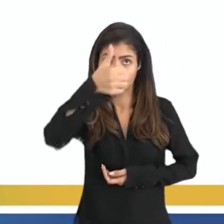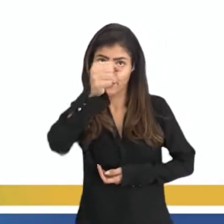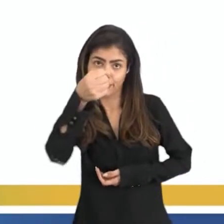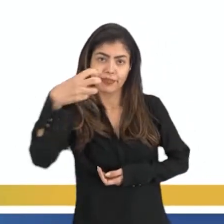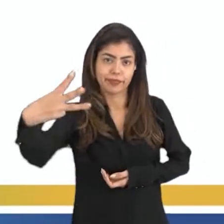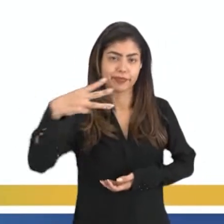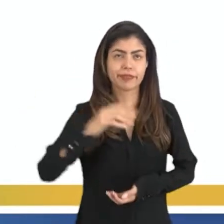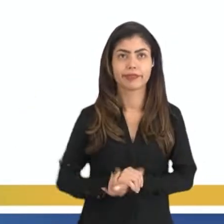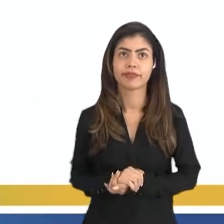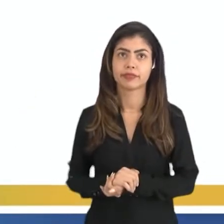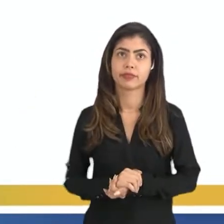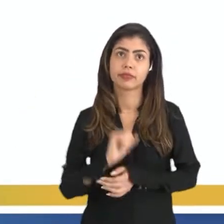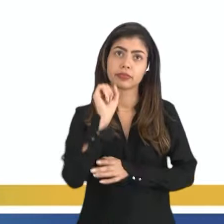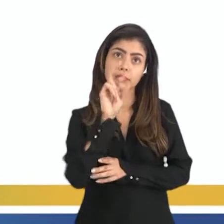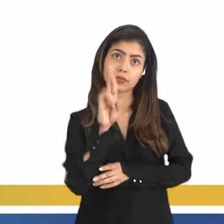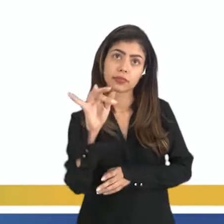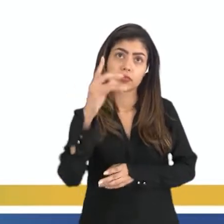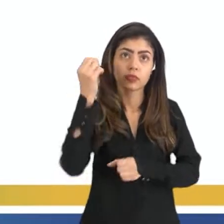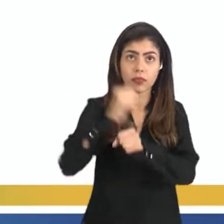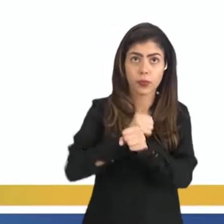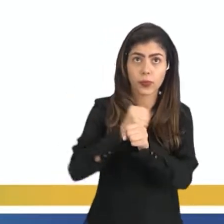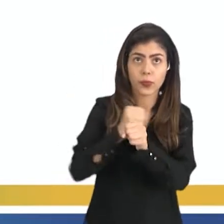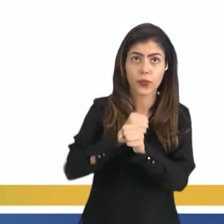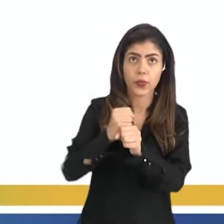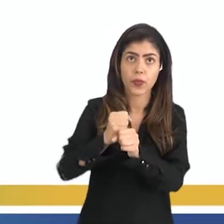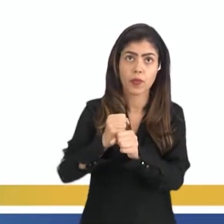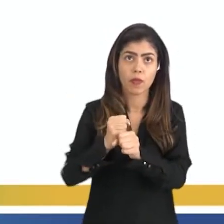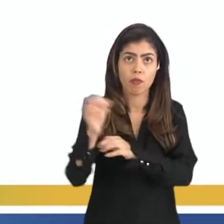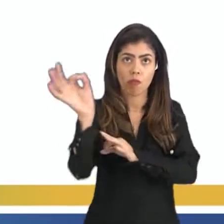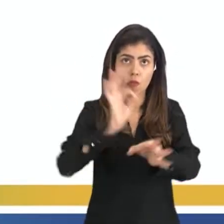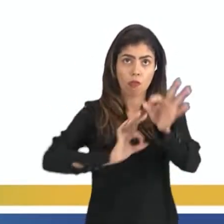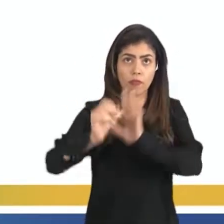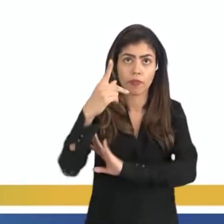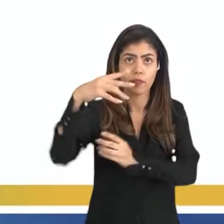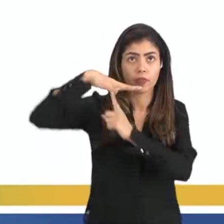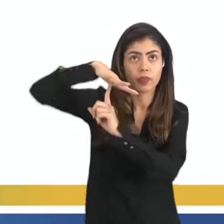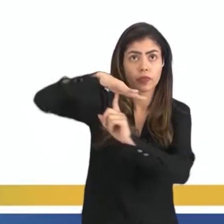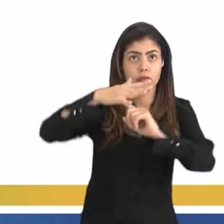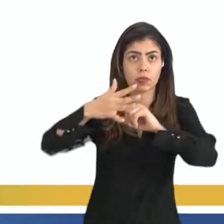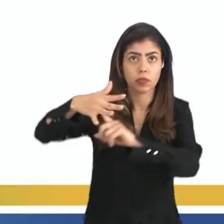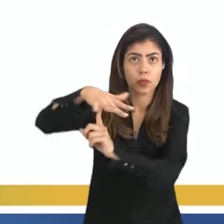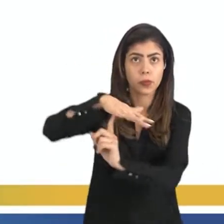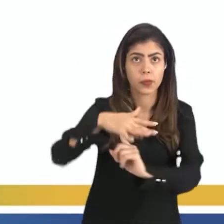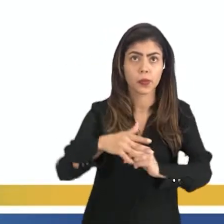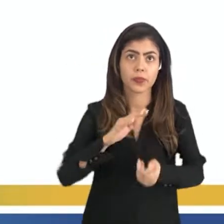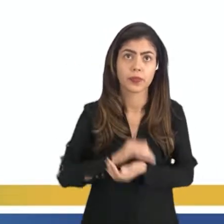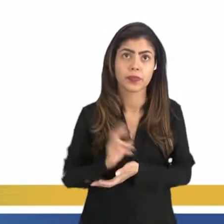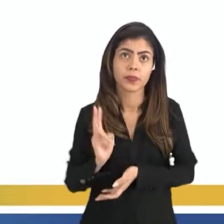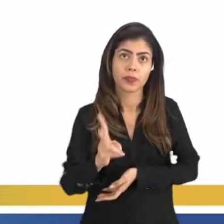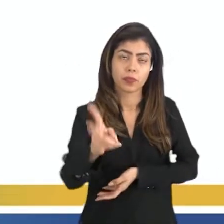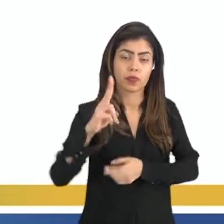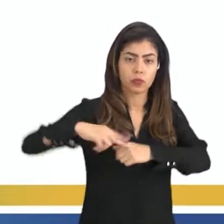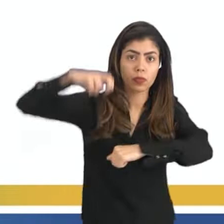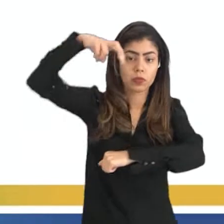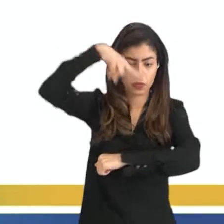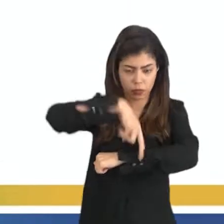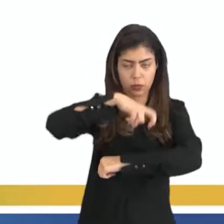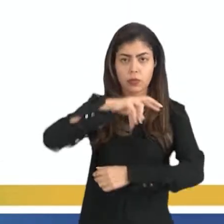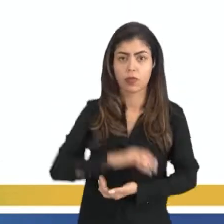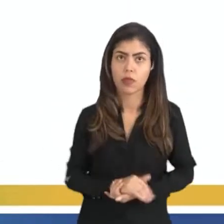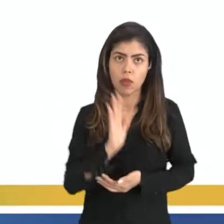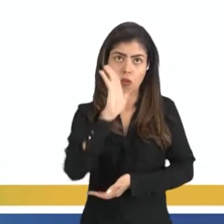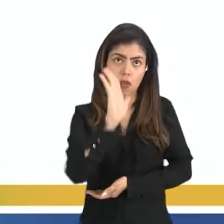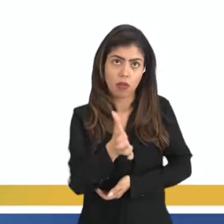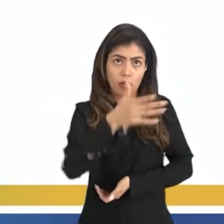1783, Sebastian Leonard Mendes constrói e patenteia um paraquedas com que repetidamente executa saltos. Já